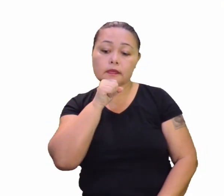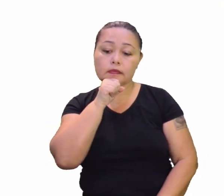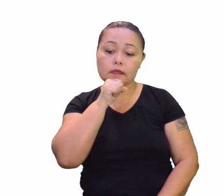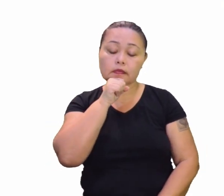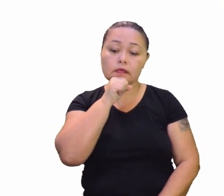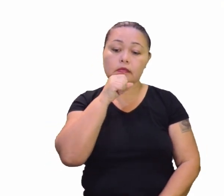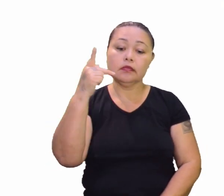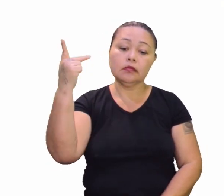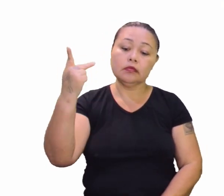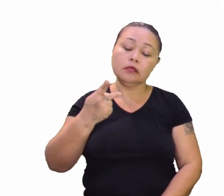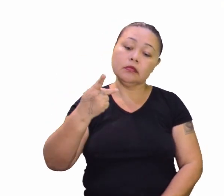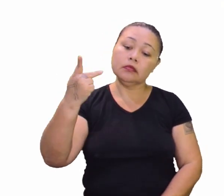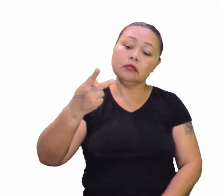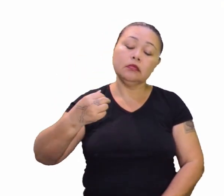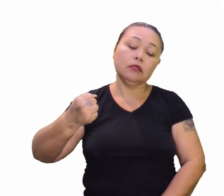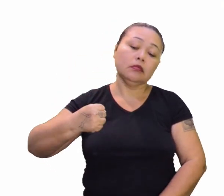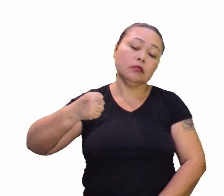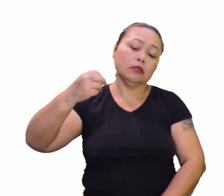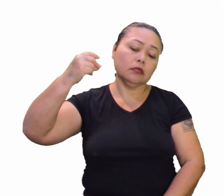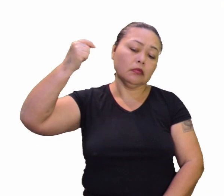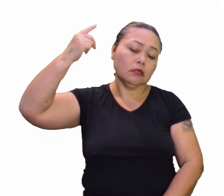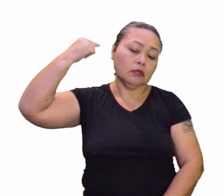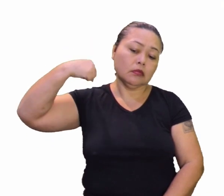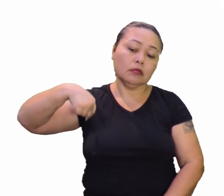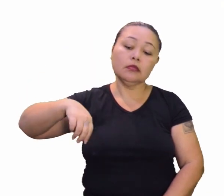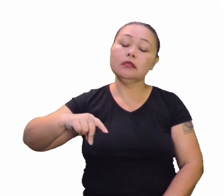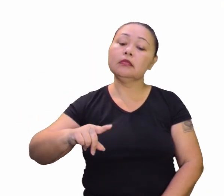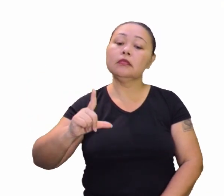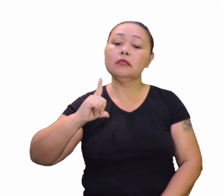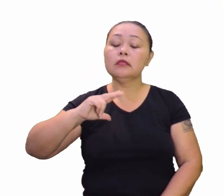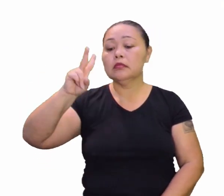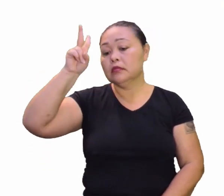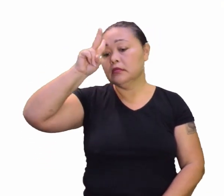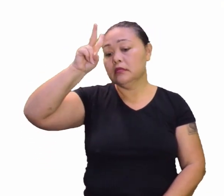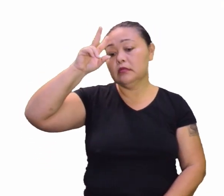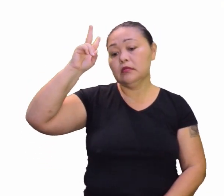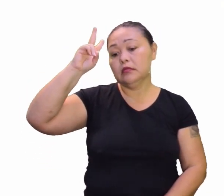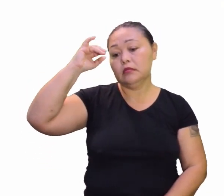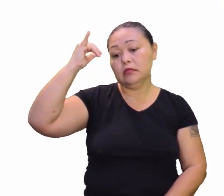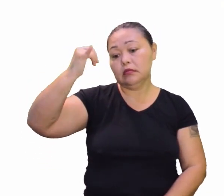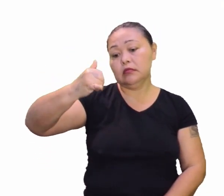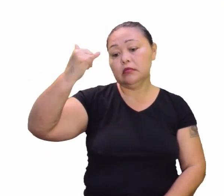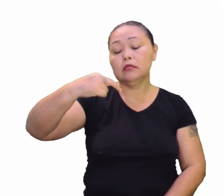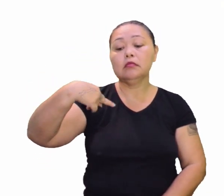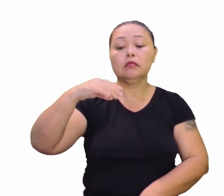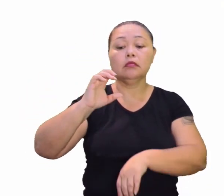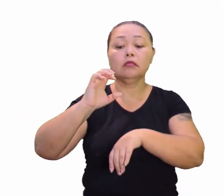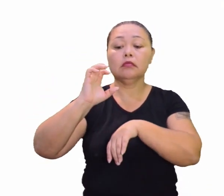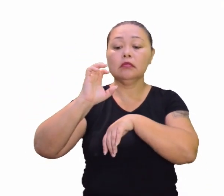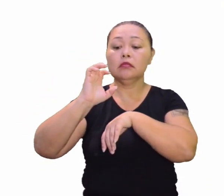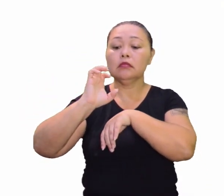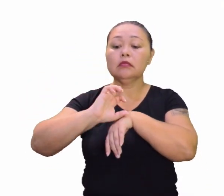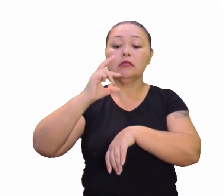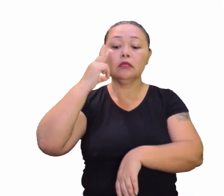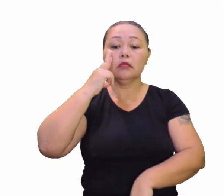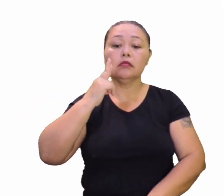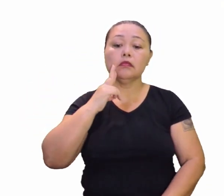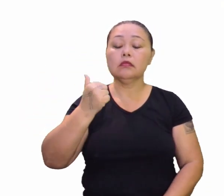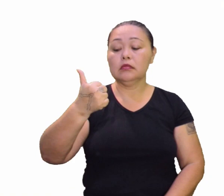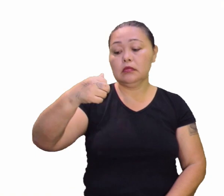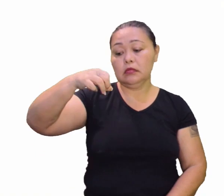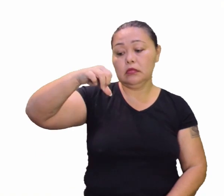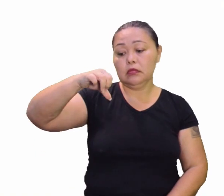Velho são muito mais antigos do que a história de Rondônia de